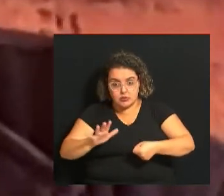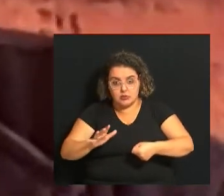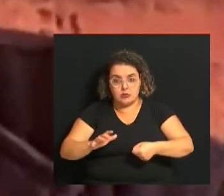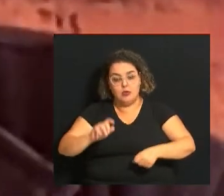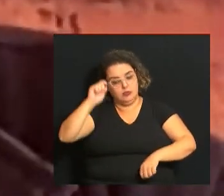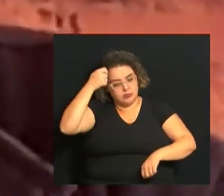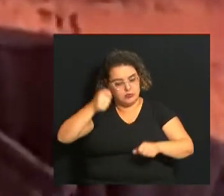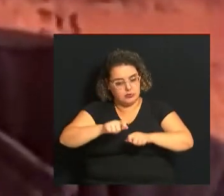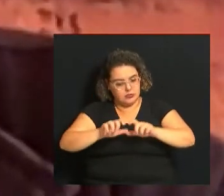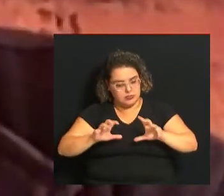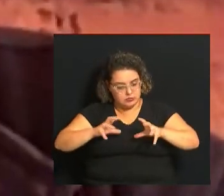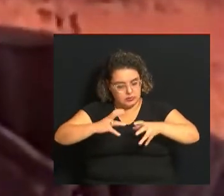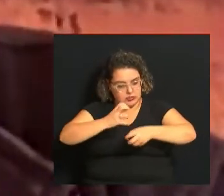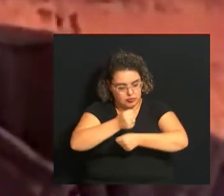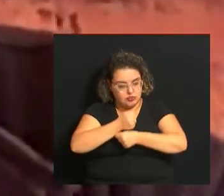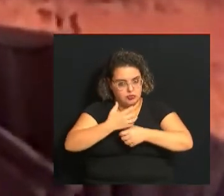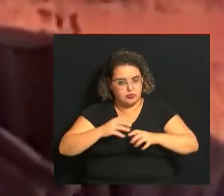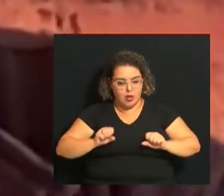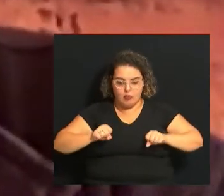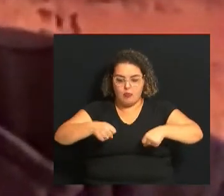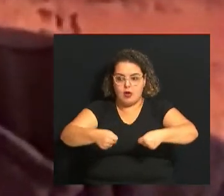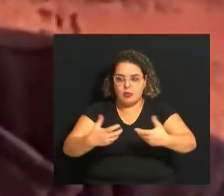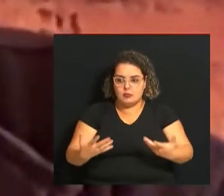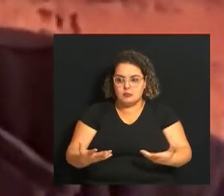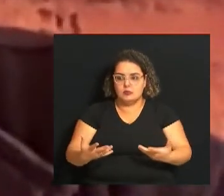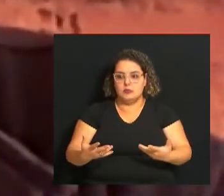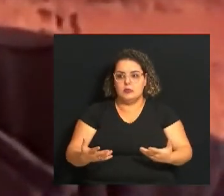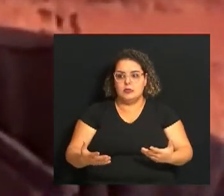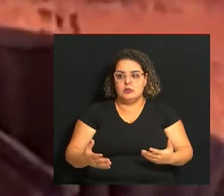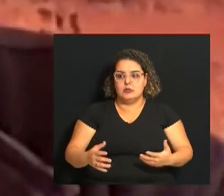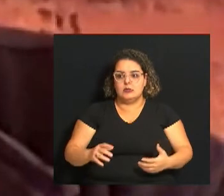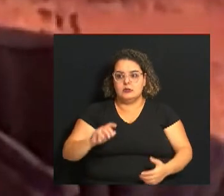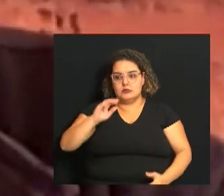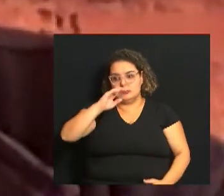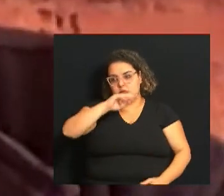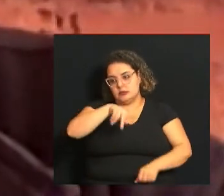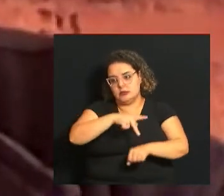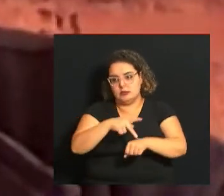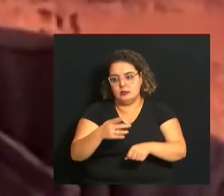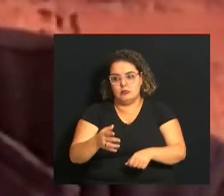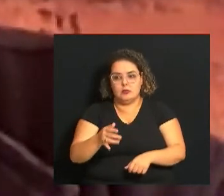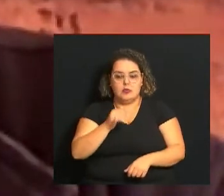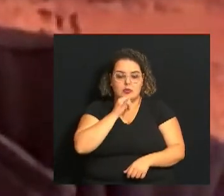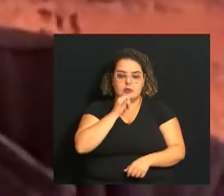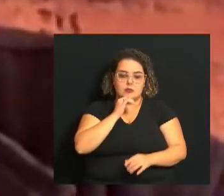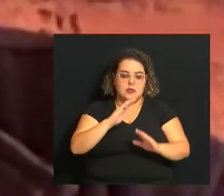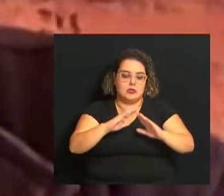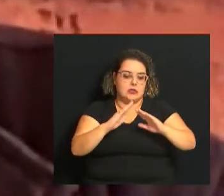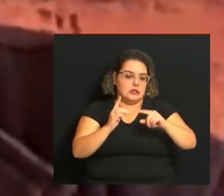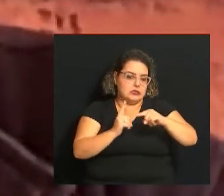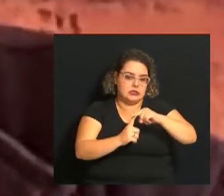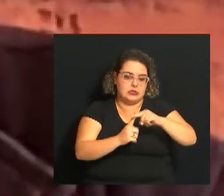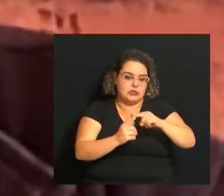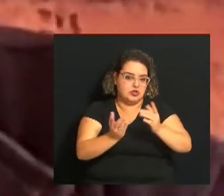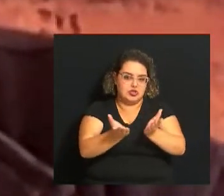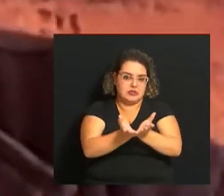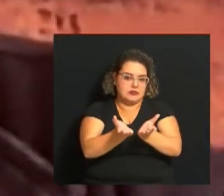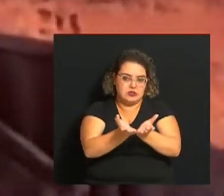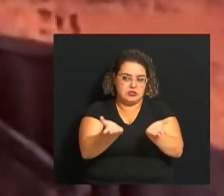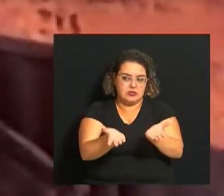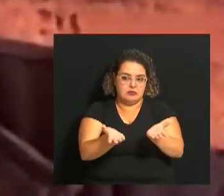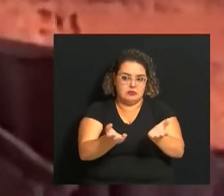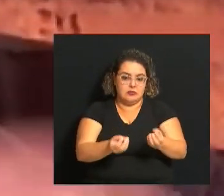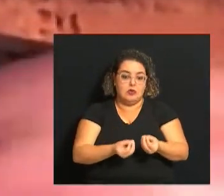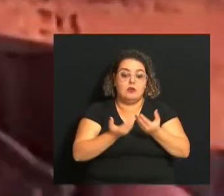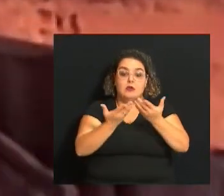por exemplo, ocorre, tem muito no livro sobre o fenômeno das igrejas evangélicas no Brasil, por exemplo. As igrejas oferecem